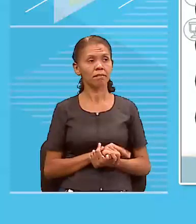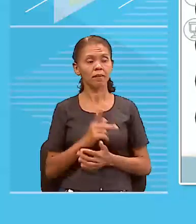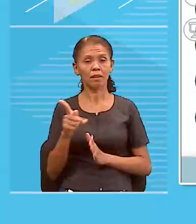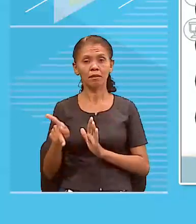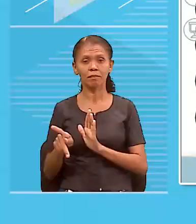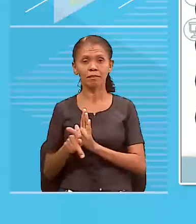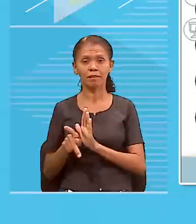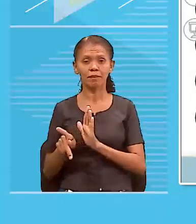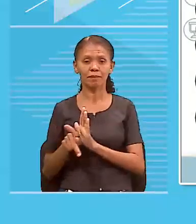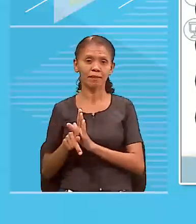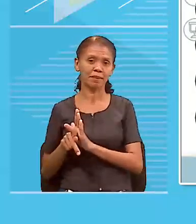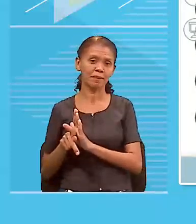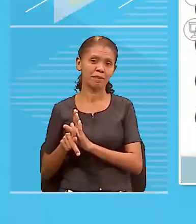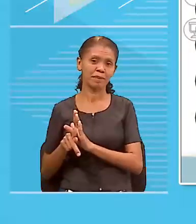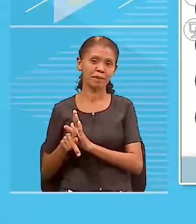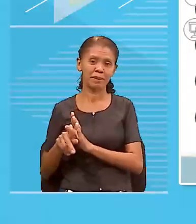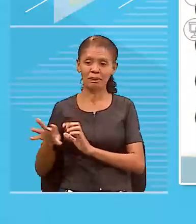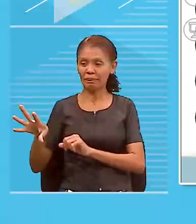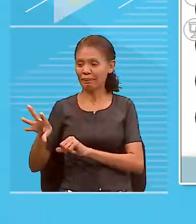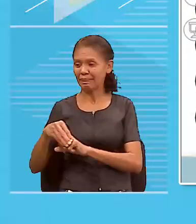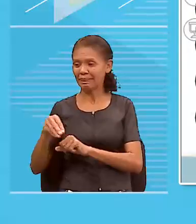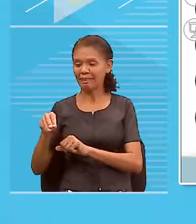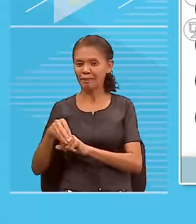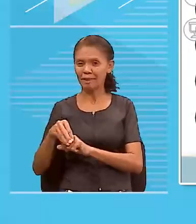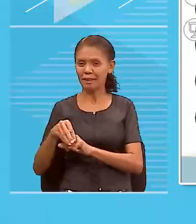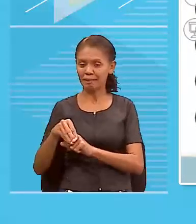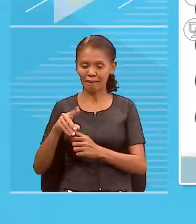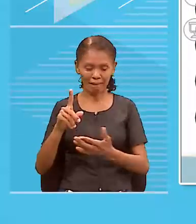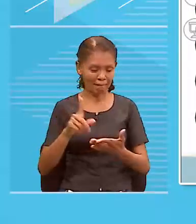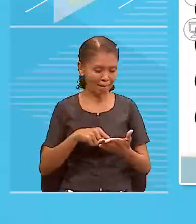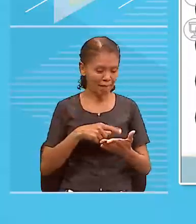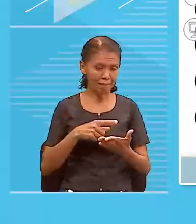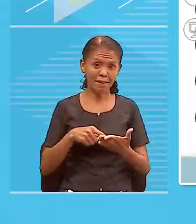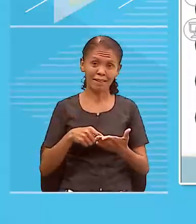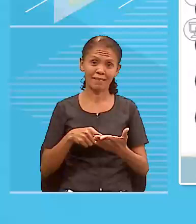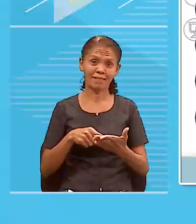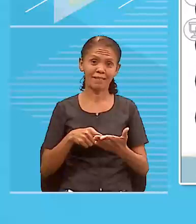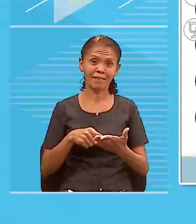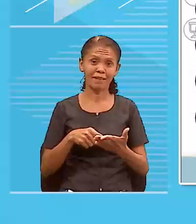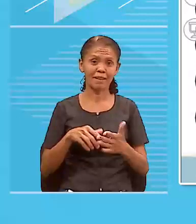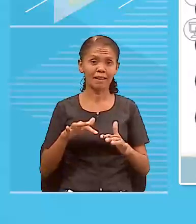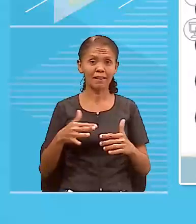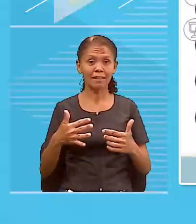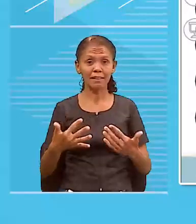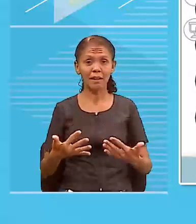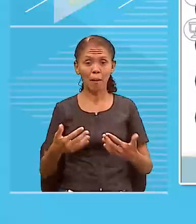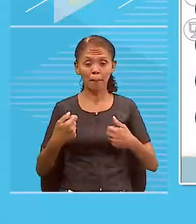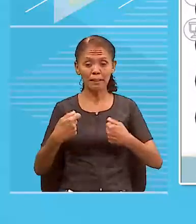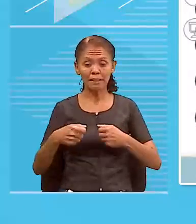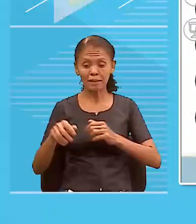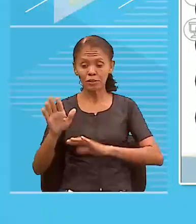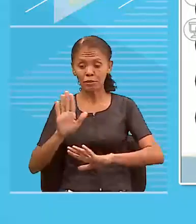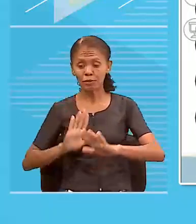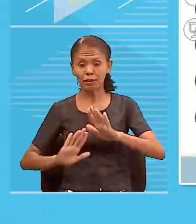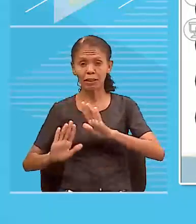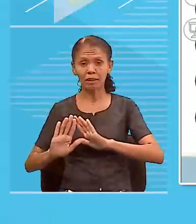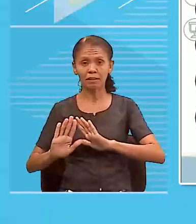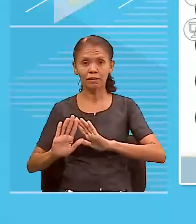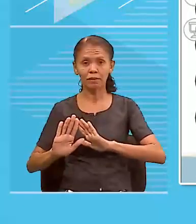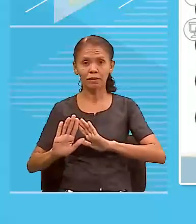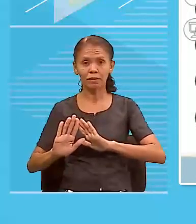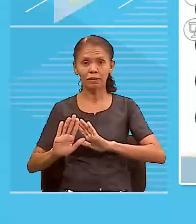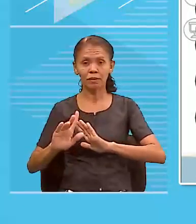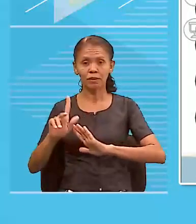que eu marco porque eu sou assim cuidado é de acordo com o texto tá Então olha só